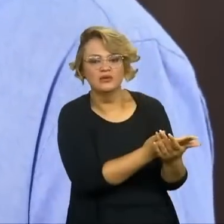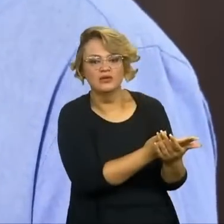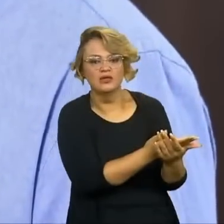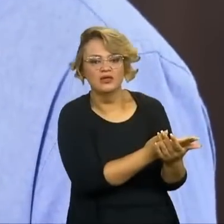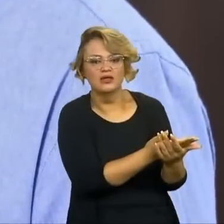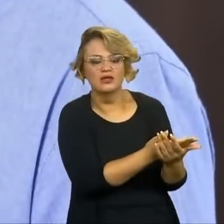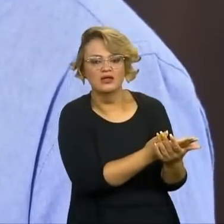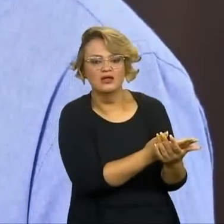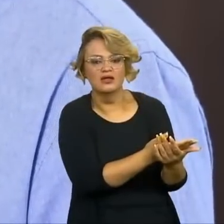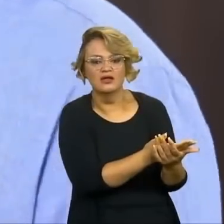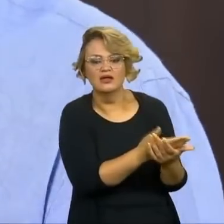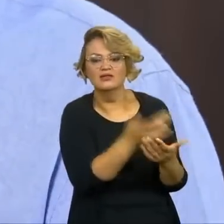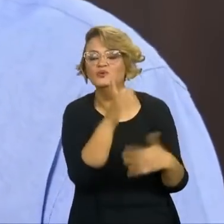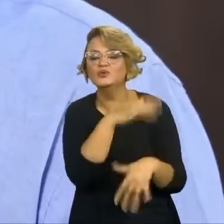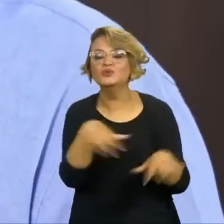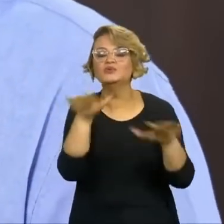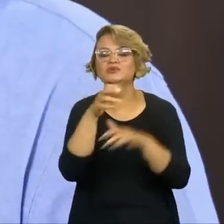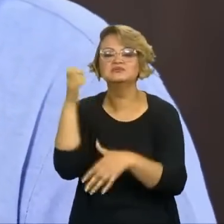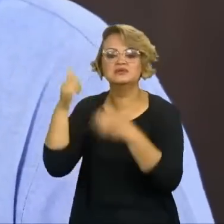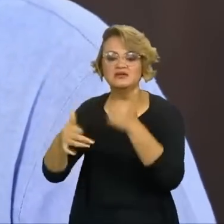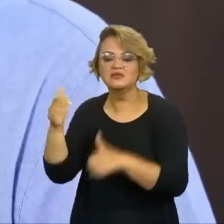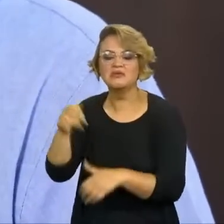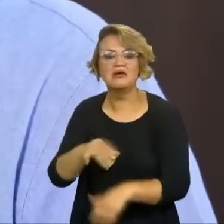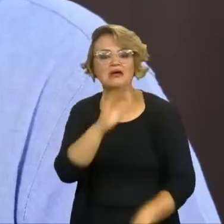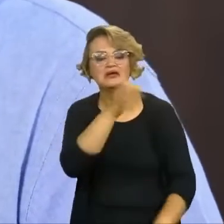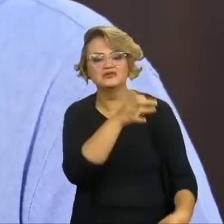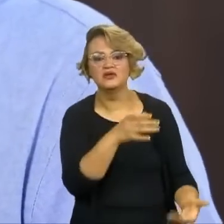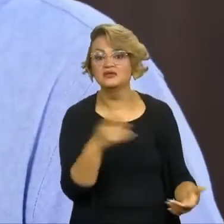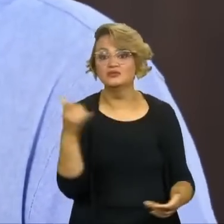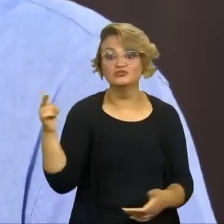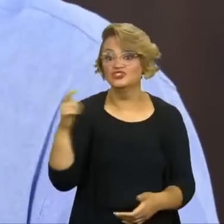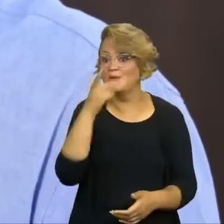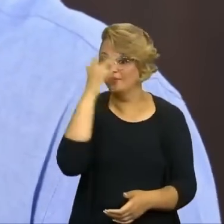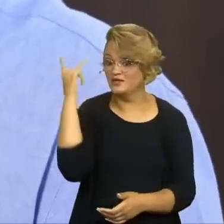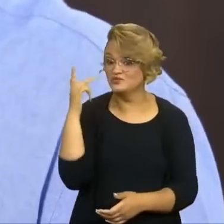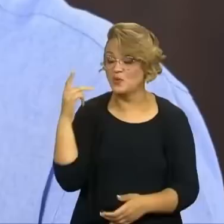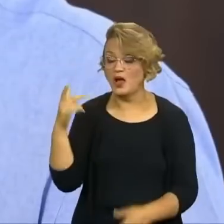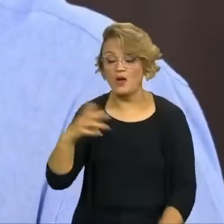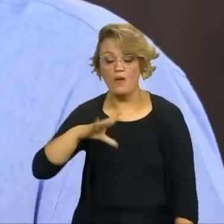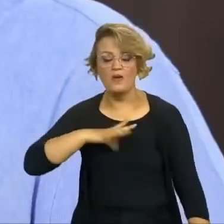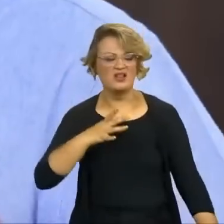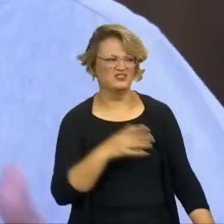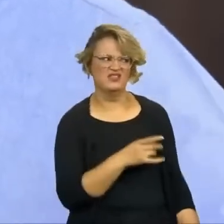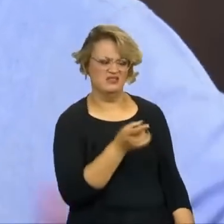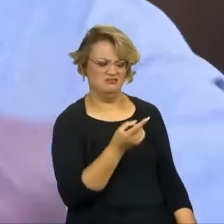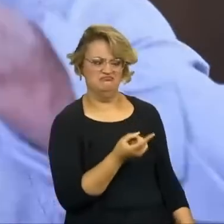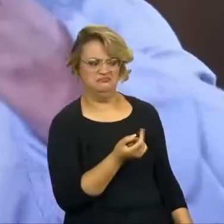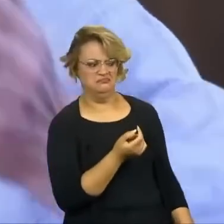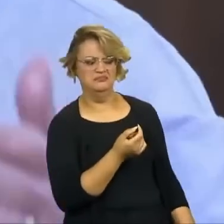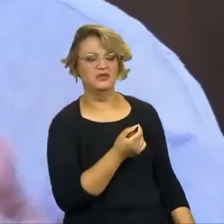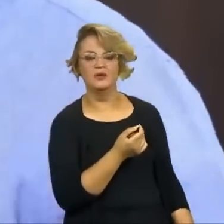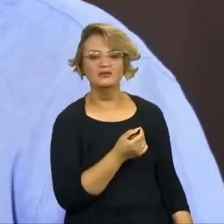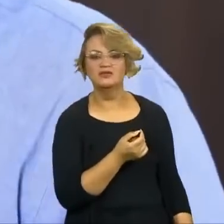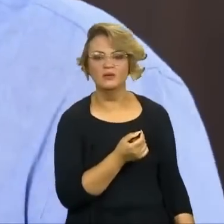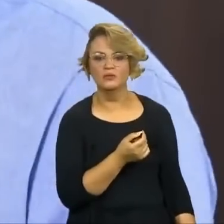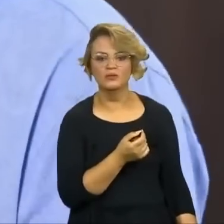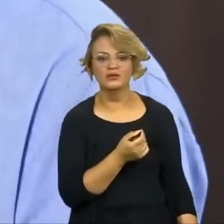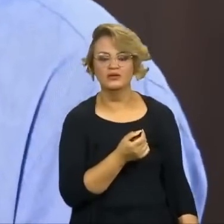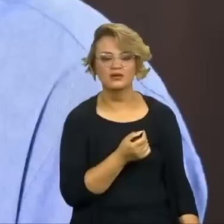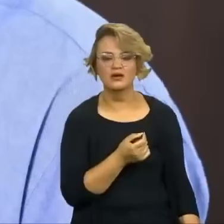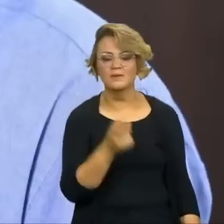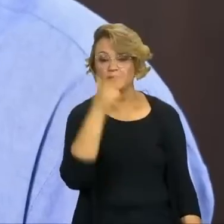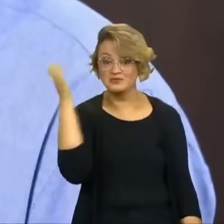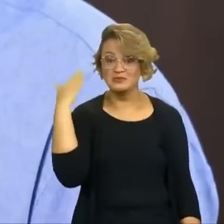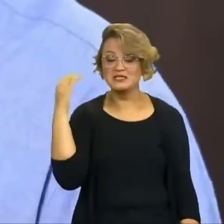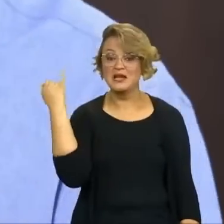coisa unânime. Ou seja, você não tinha pessoas que tinham coragem de resistir. Tinha pessoas que eram tão importantes nesse país e viraram